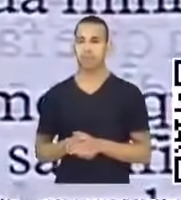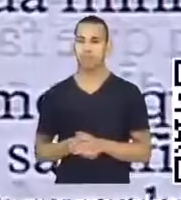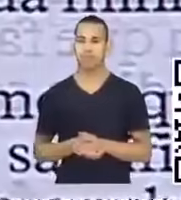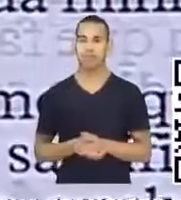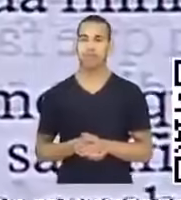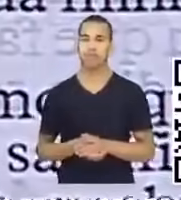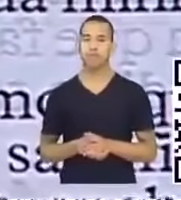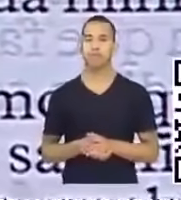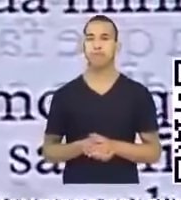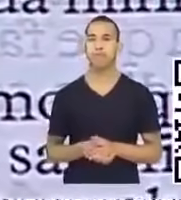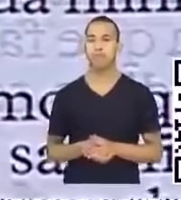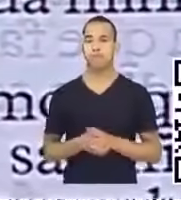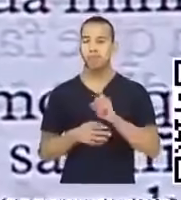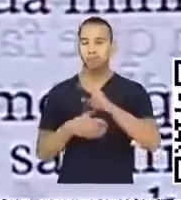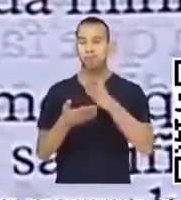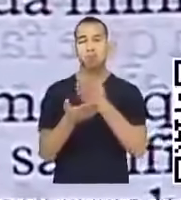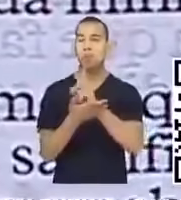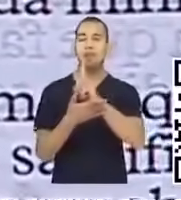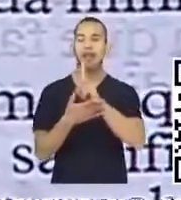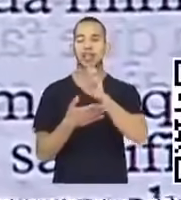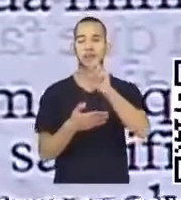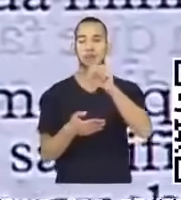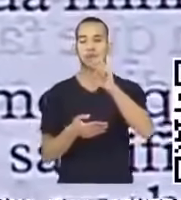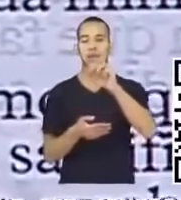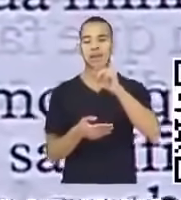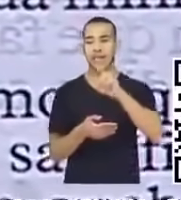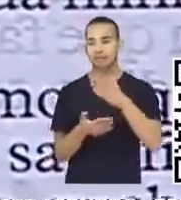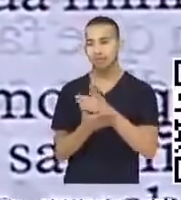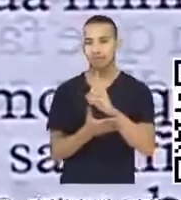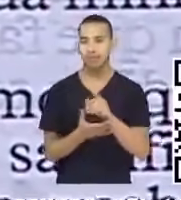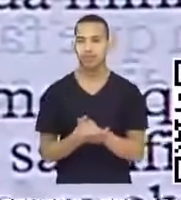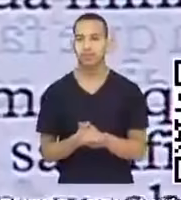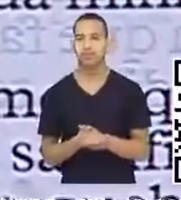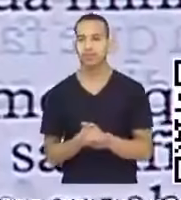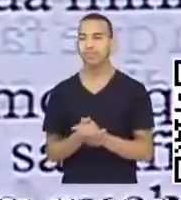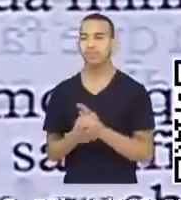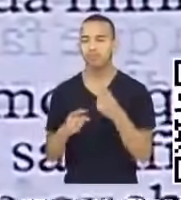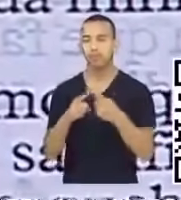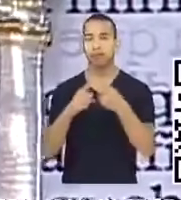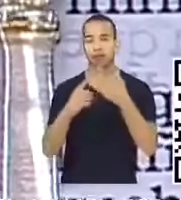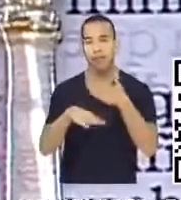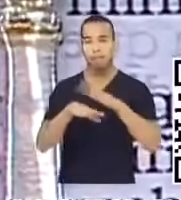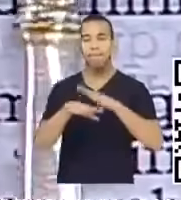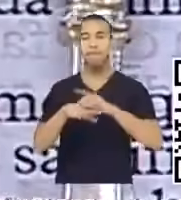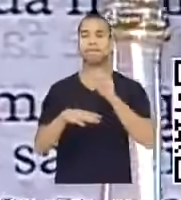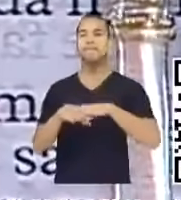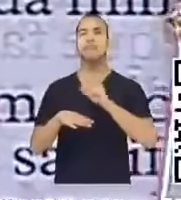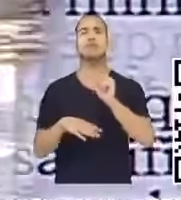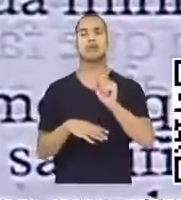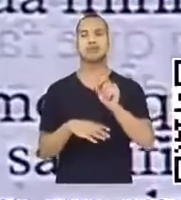Ah não você não passa o neném não pode errar ó É porque a minha mão fez